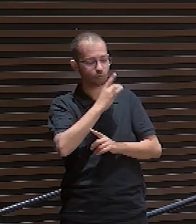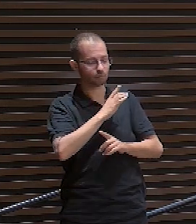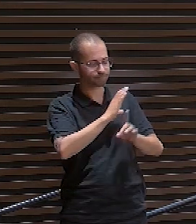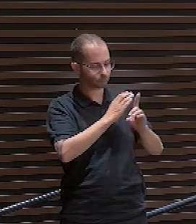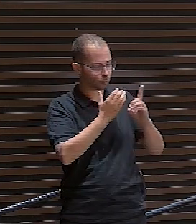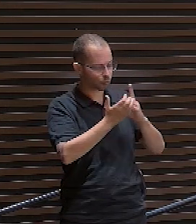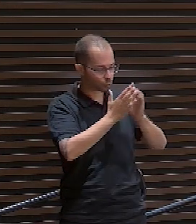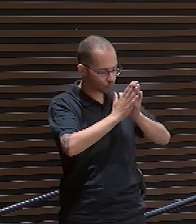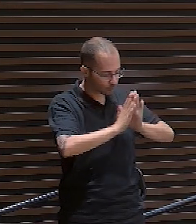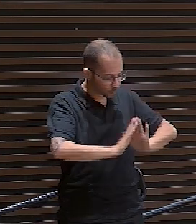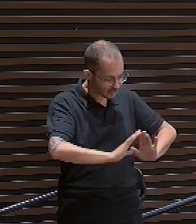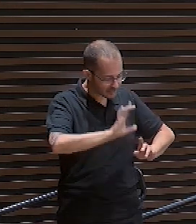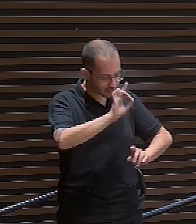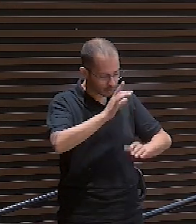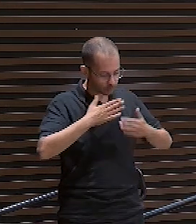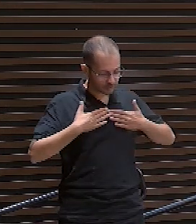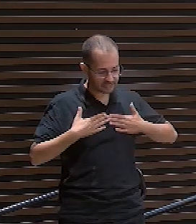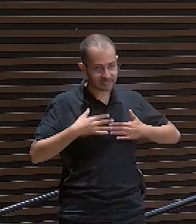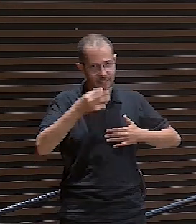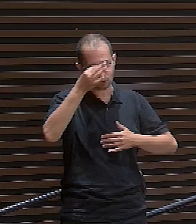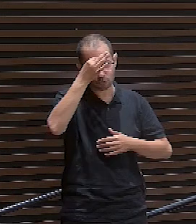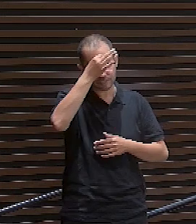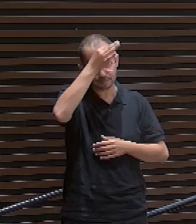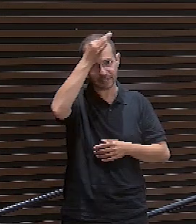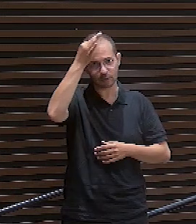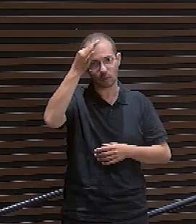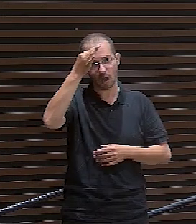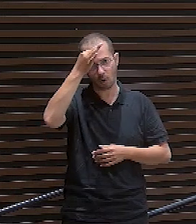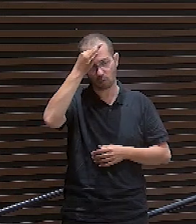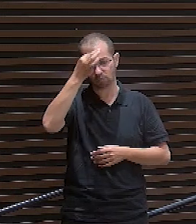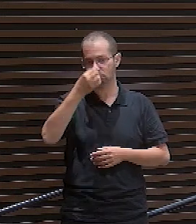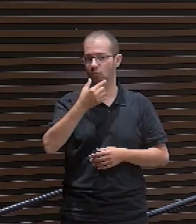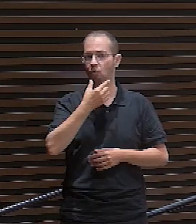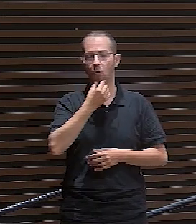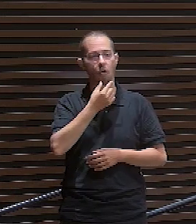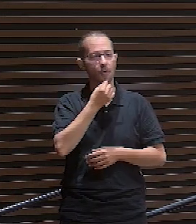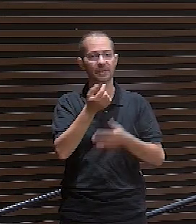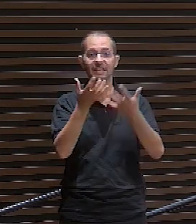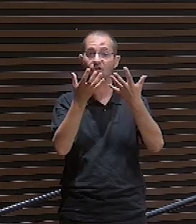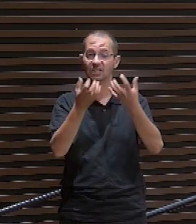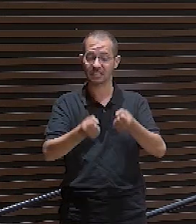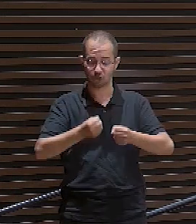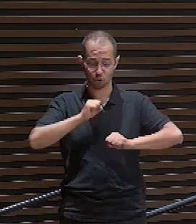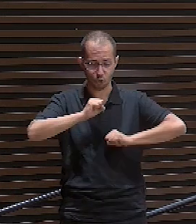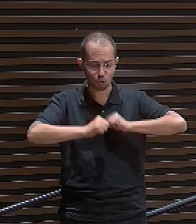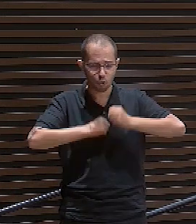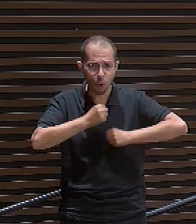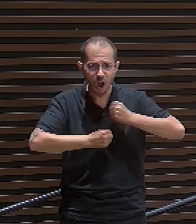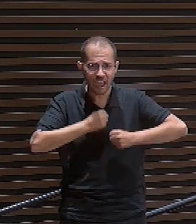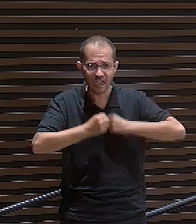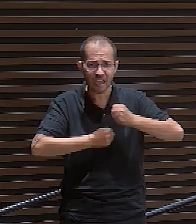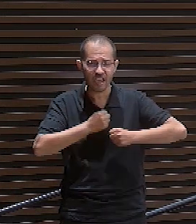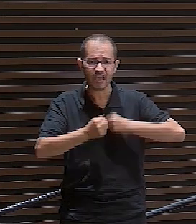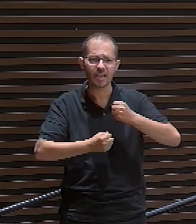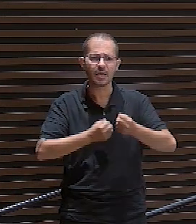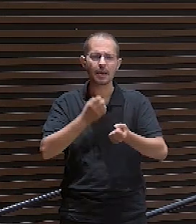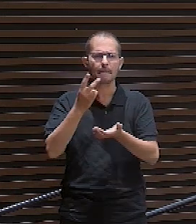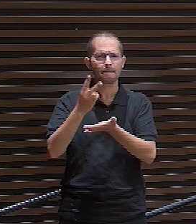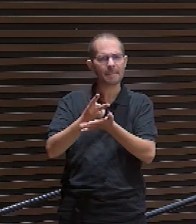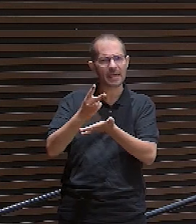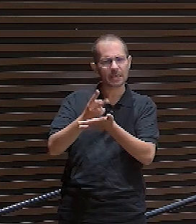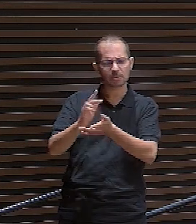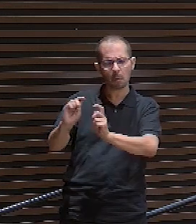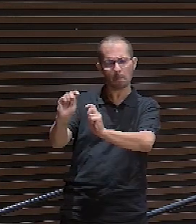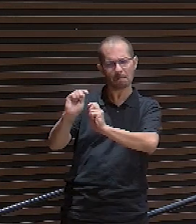e ao descanso espiritual. E ele recusou correr, mesmo sob enorme pressão